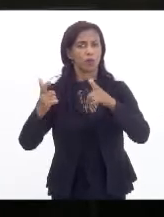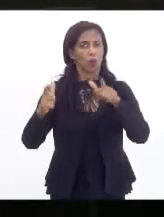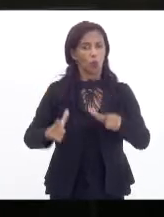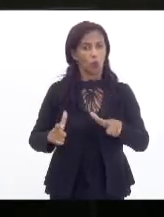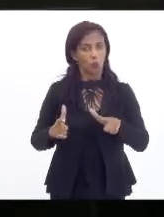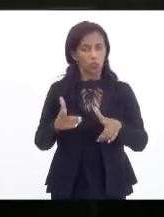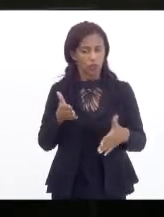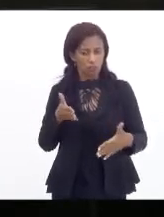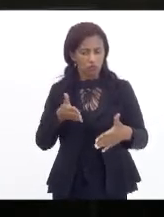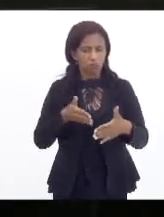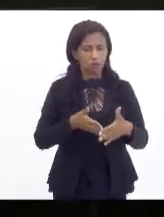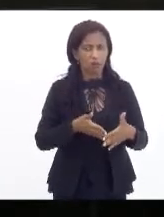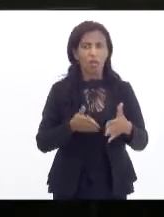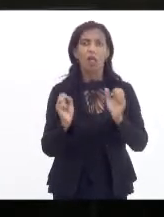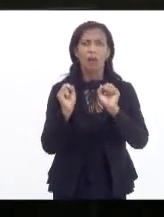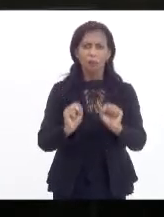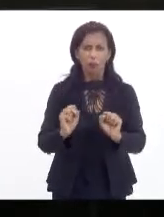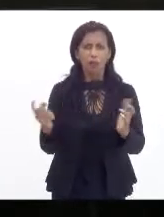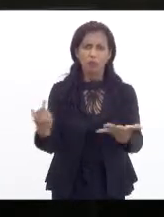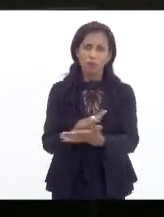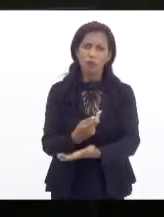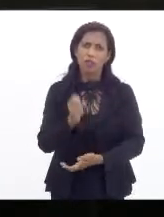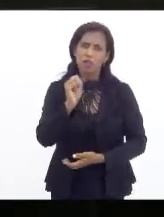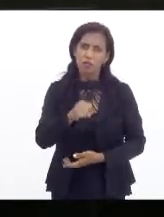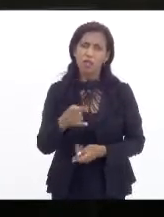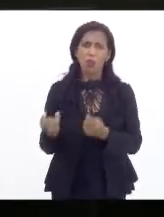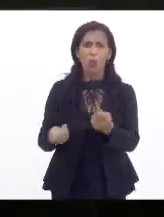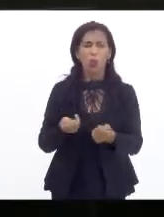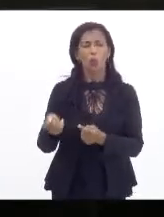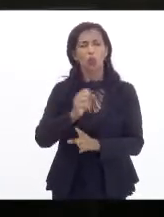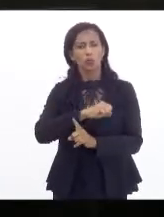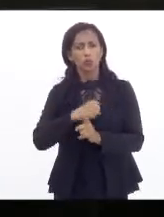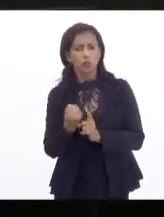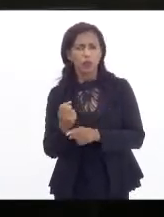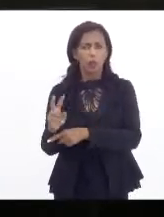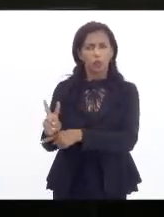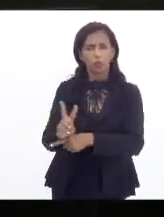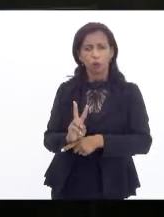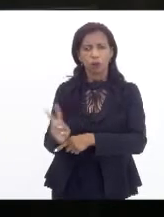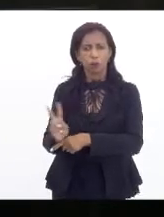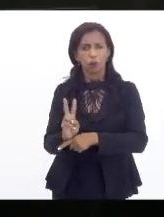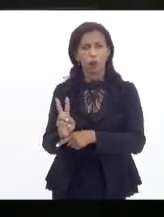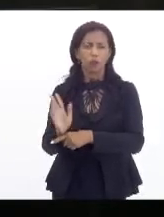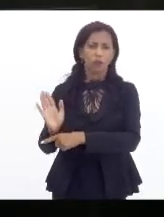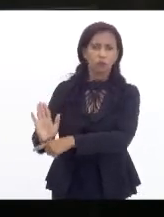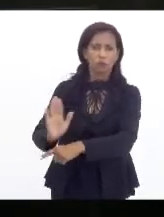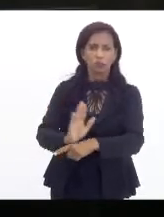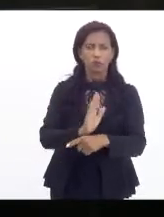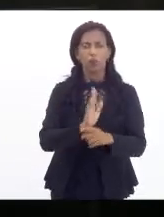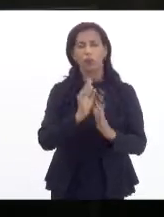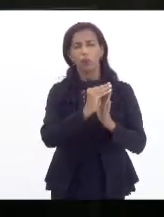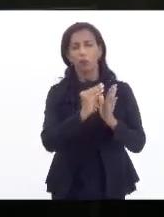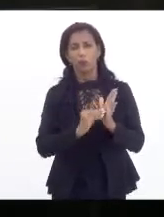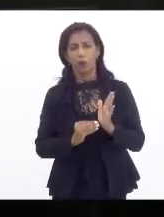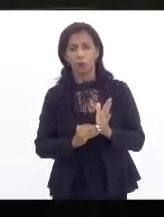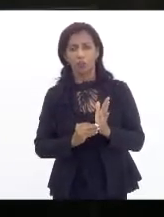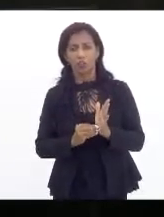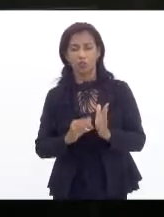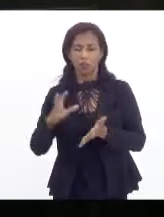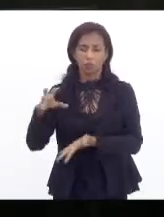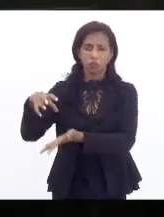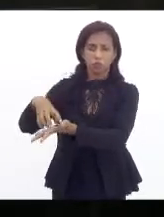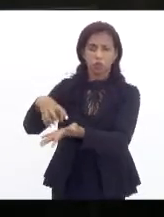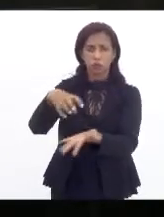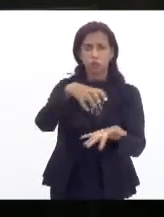se insere, ela pode acontecer com controle social, com monitoramento e pode contribuir para uma agenda setorial